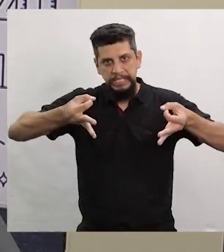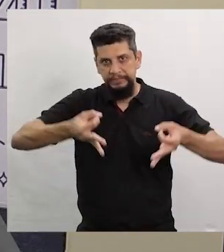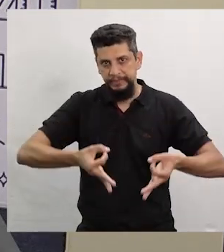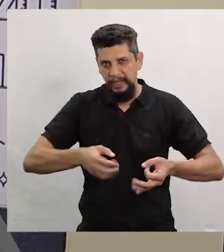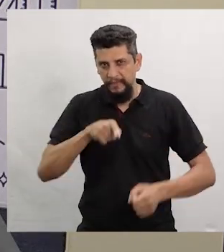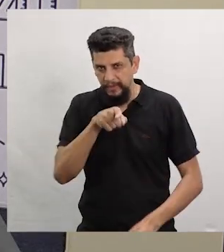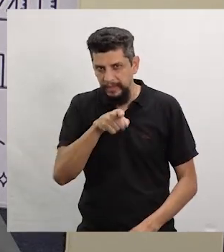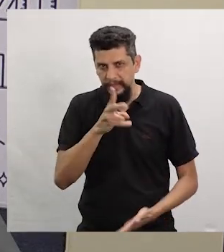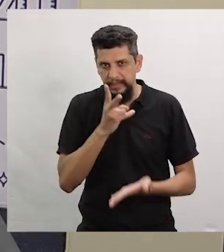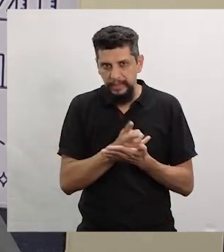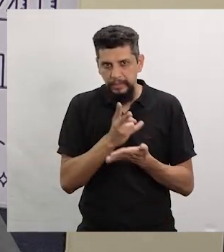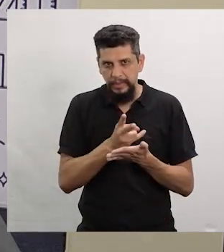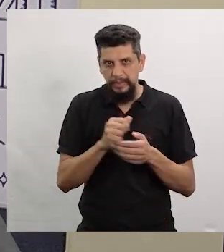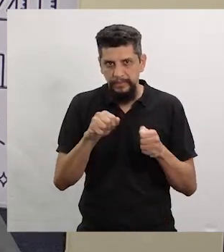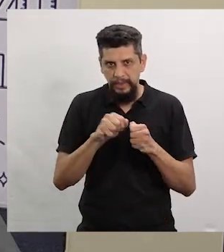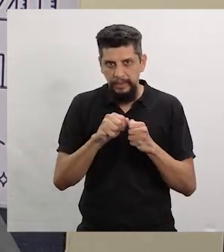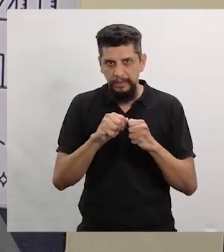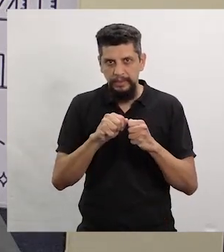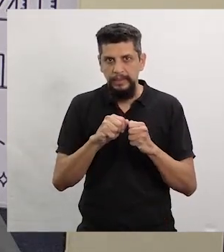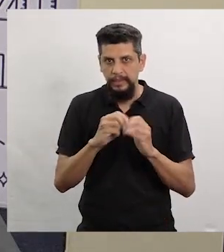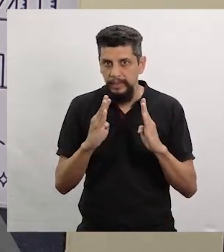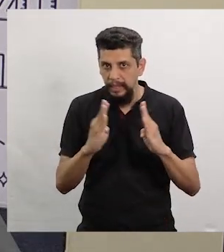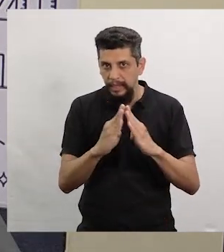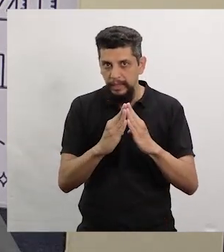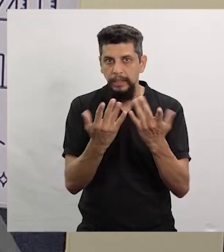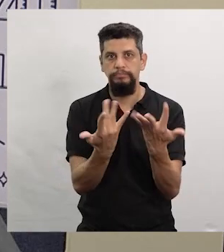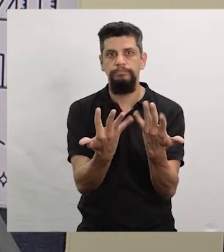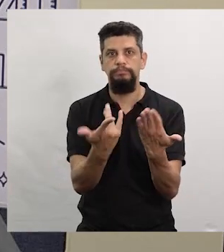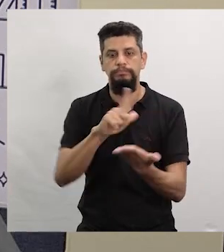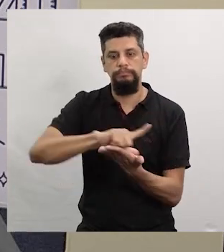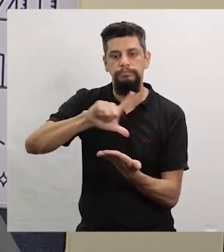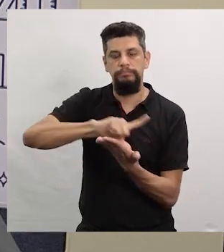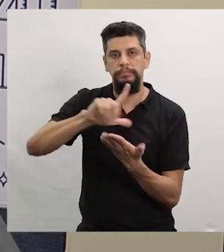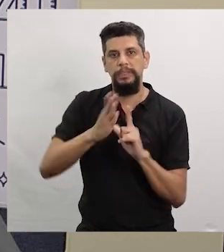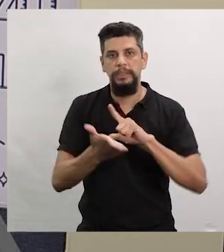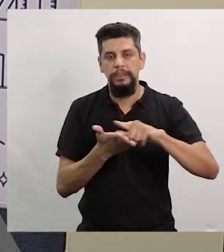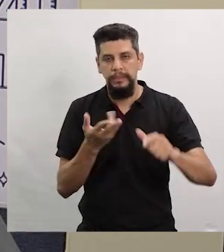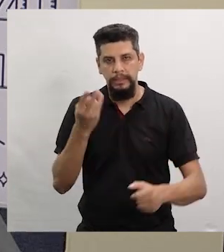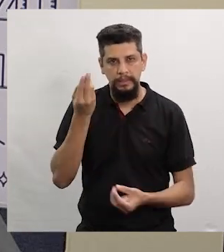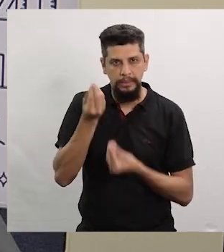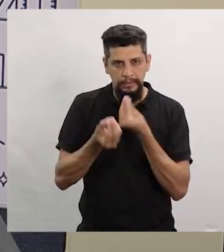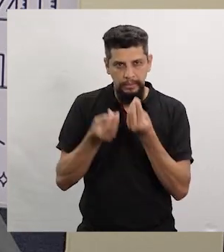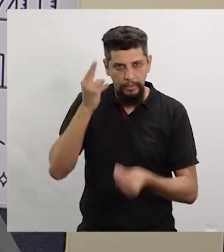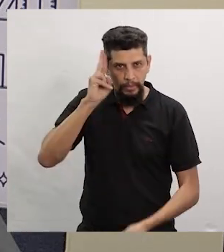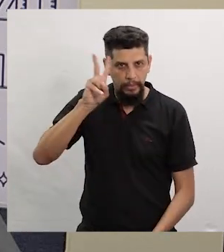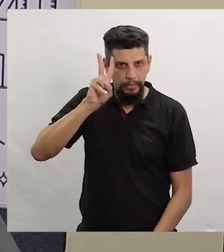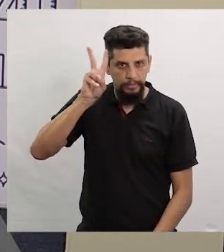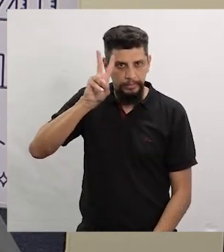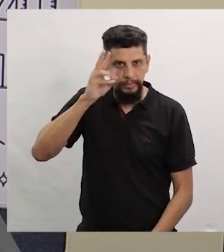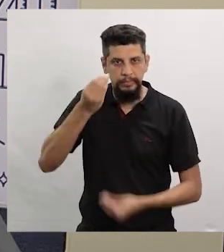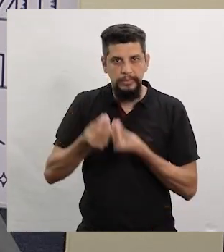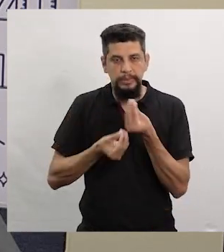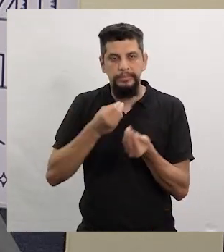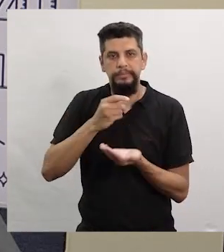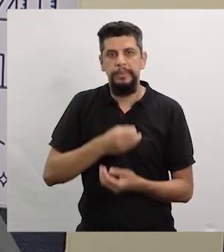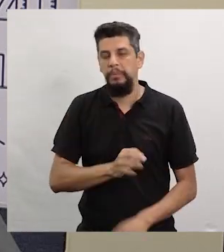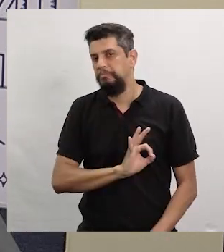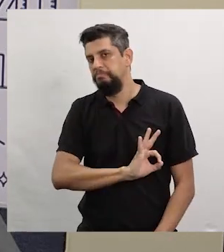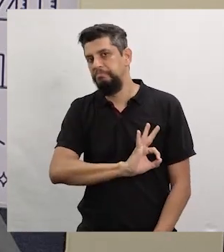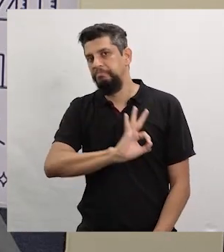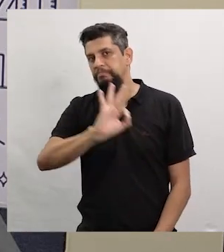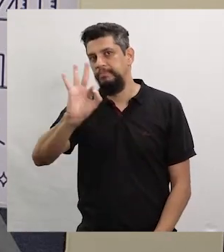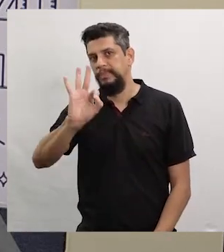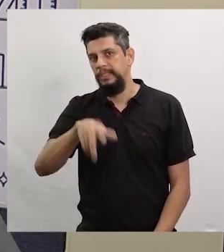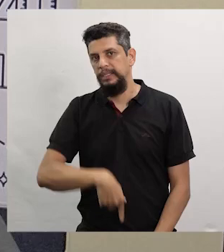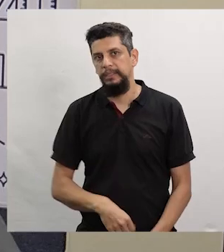vocês têm higienizado em casa a mão de vocês lembram bem como é que a gente higieniza né Muito bom